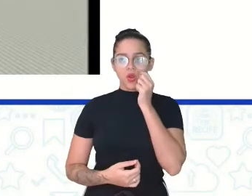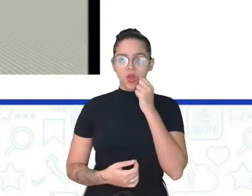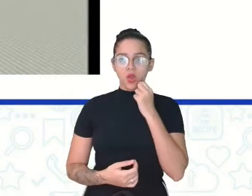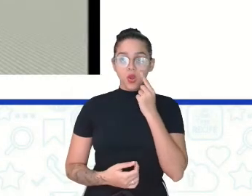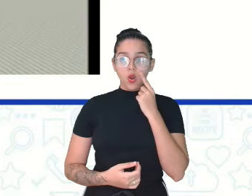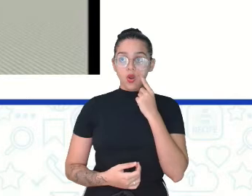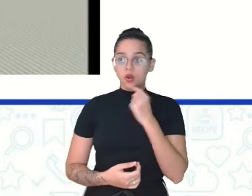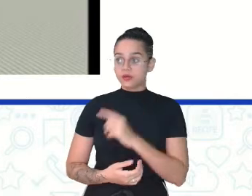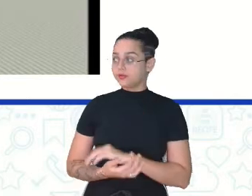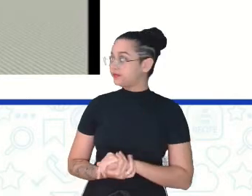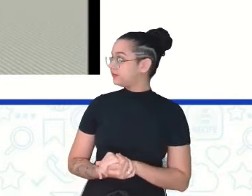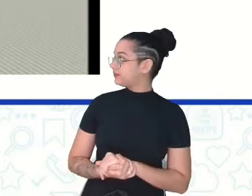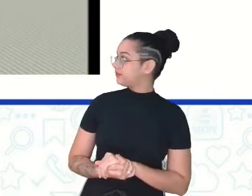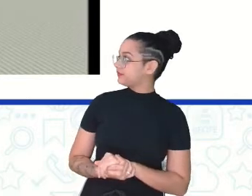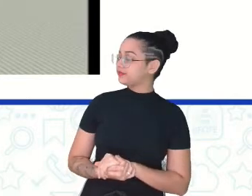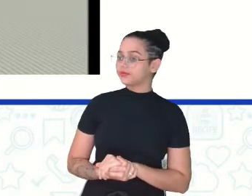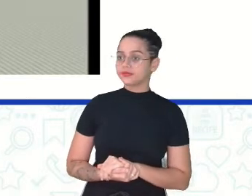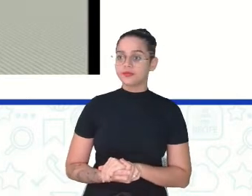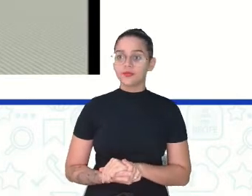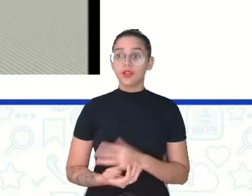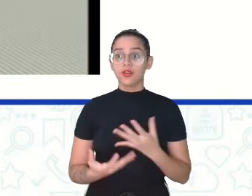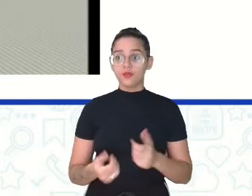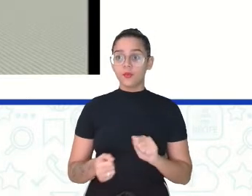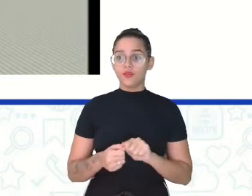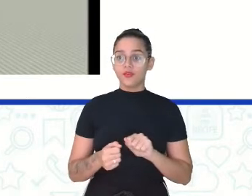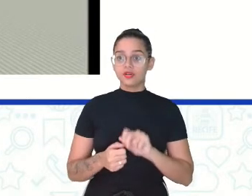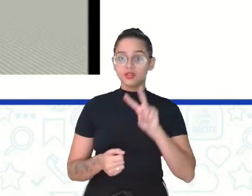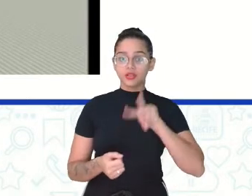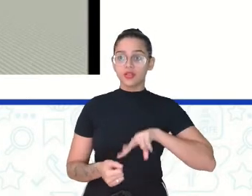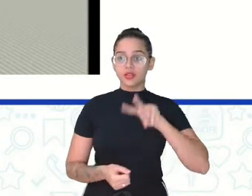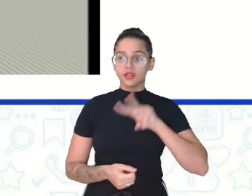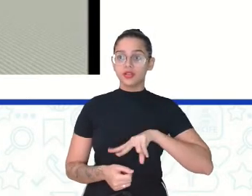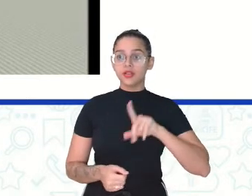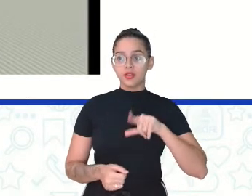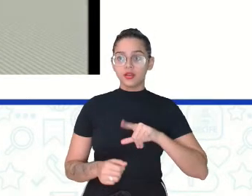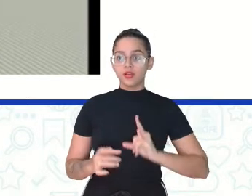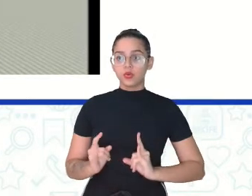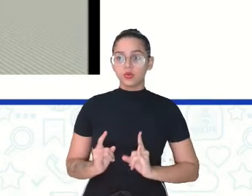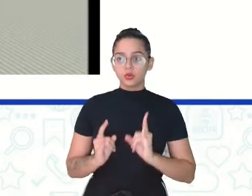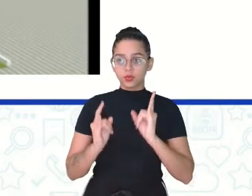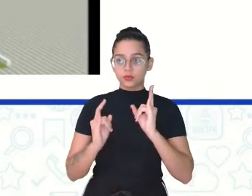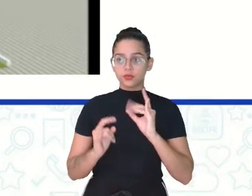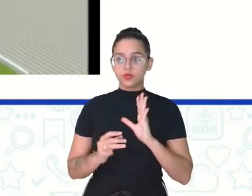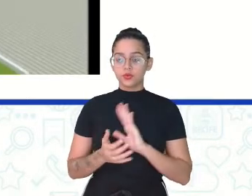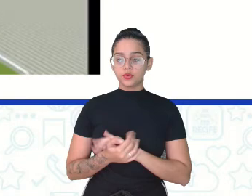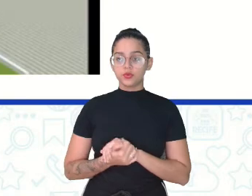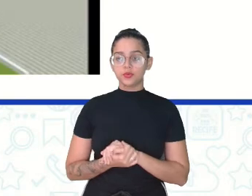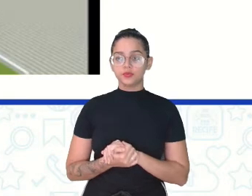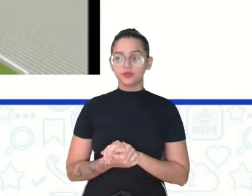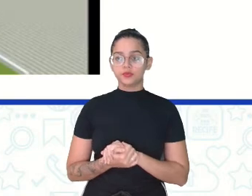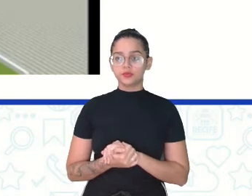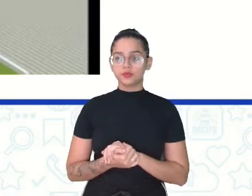Olha só, vamos fazer essa leitura de imagem agora. É um condomínio, né?